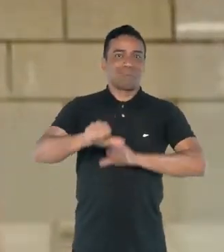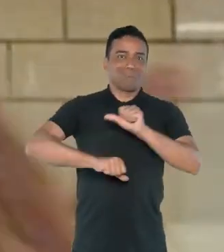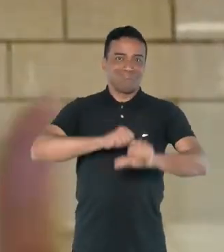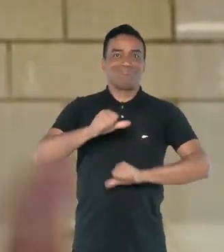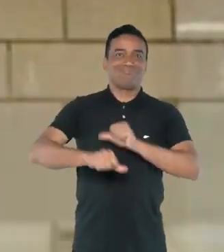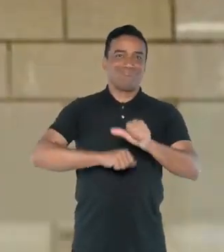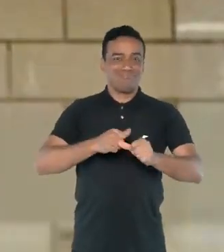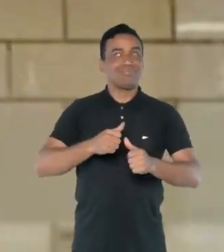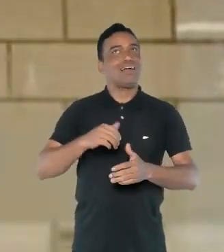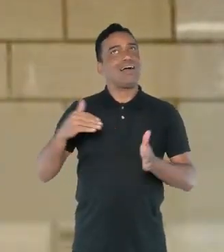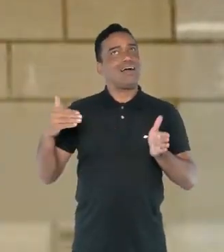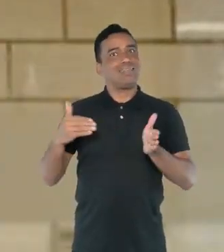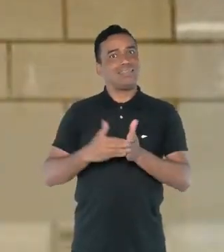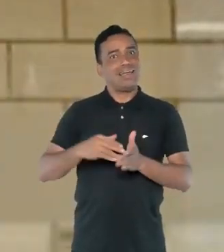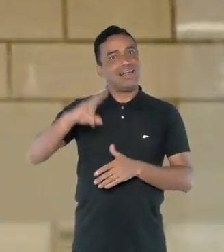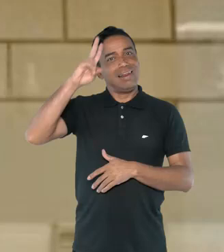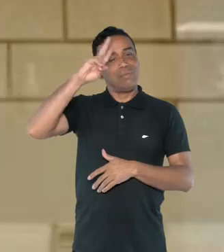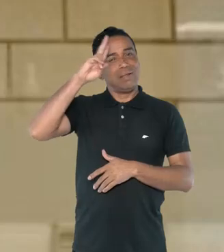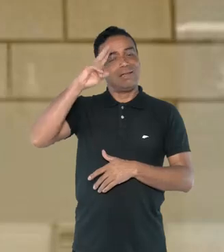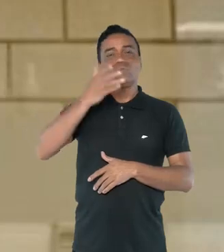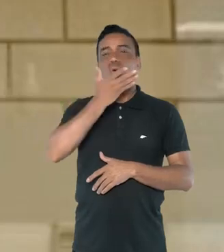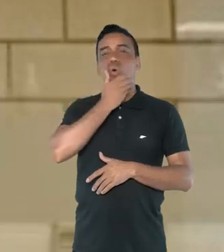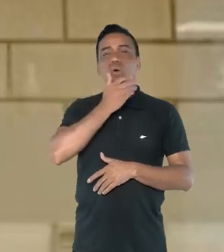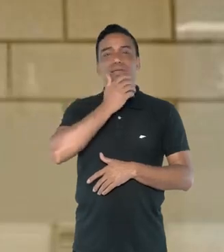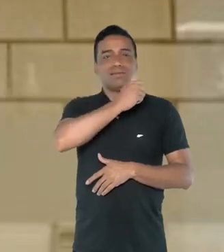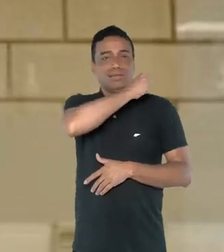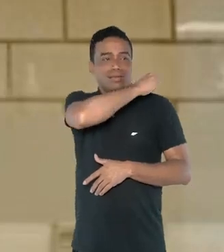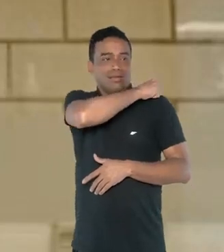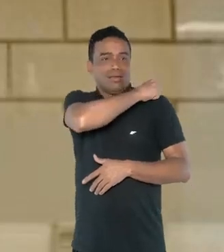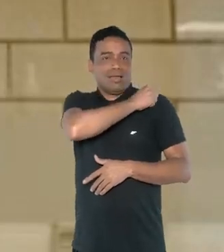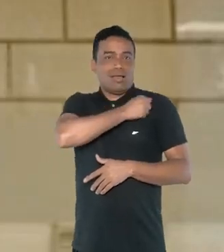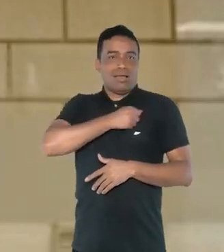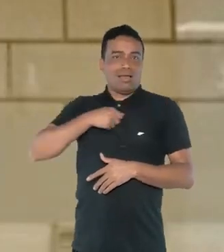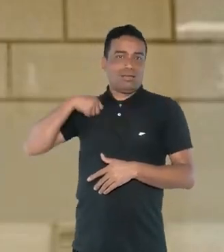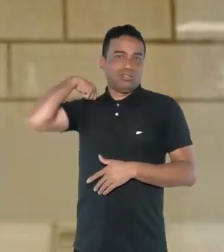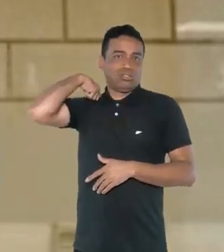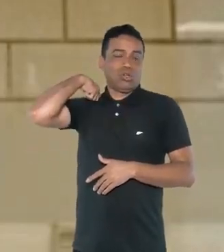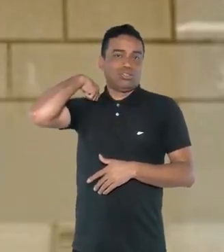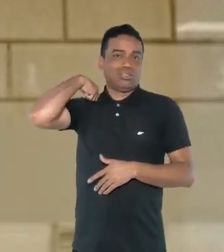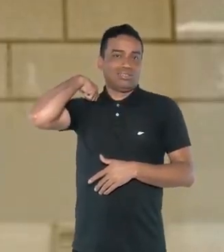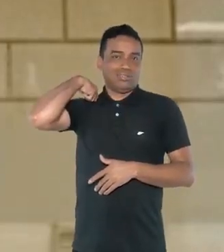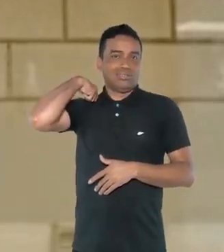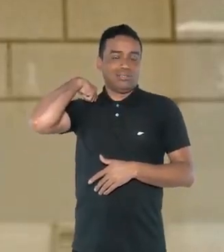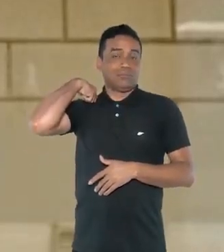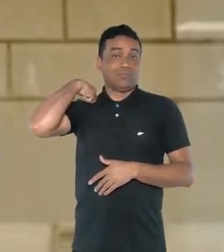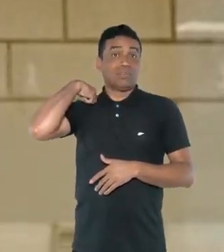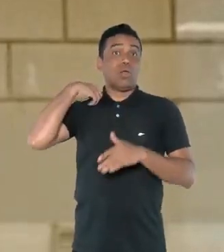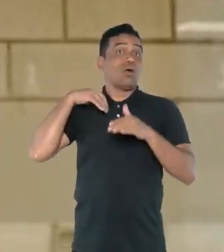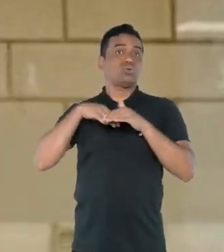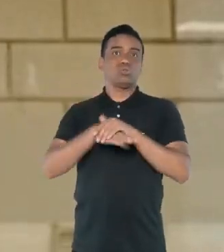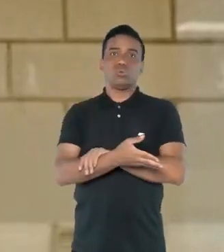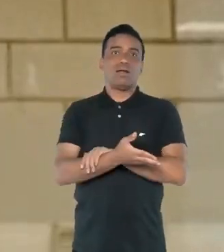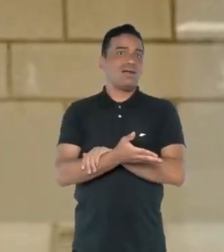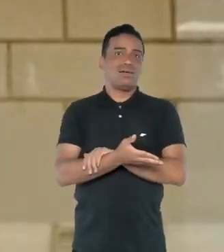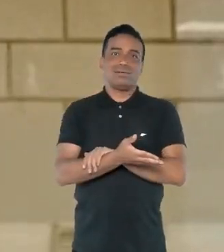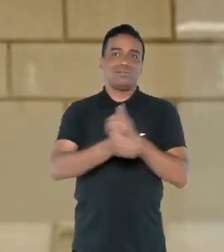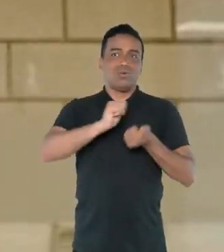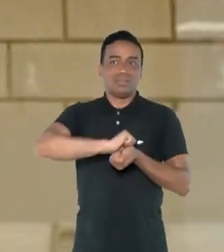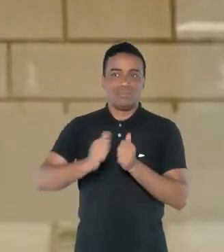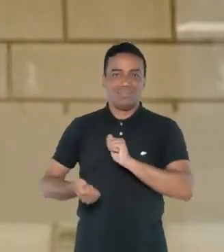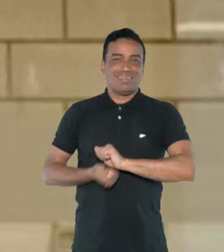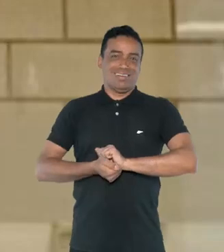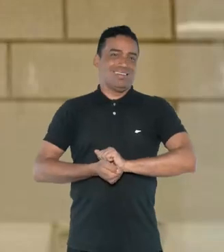até remontando um pouquinho a Aristóteles, né? É uma espécie de segunda pele. E eu acabo me acostumando com a ausência.